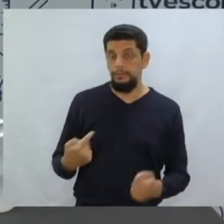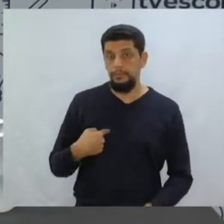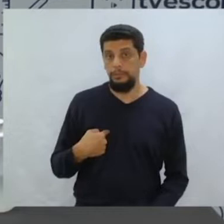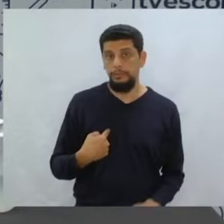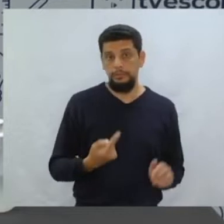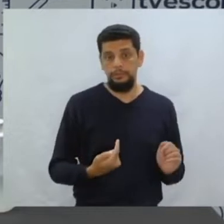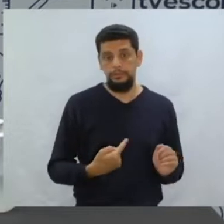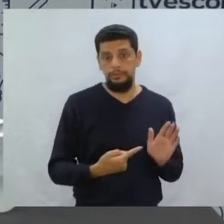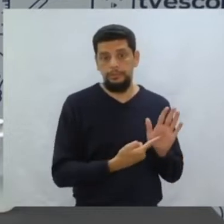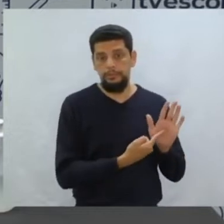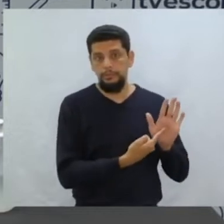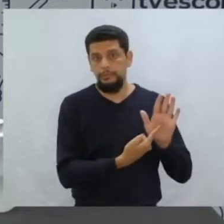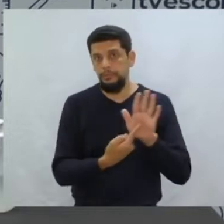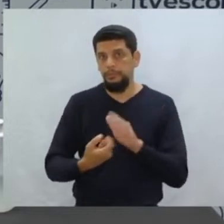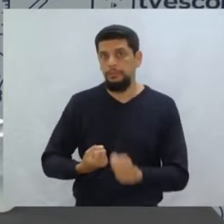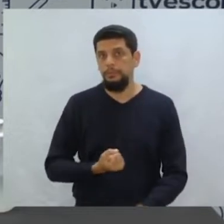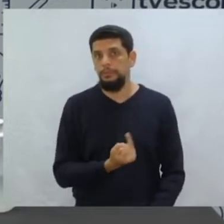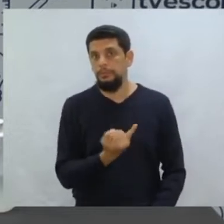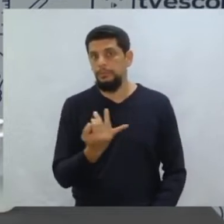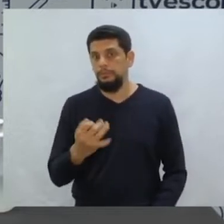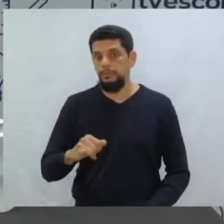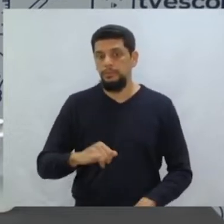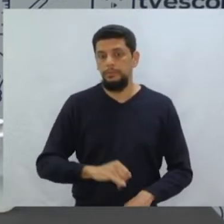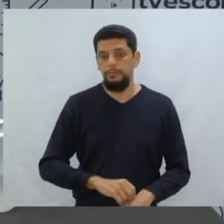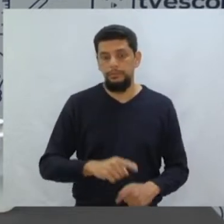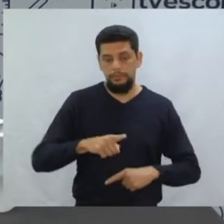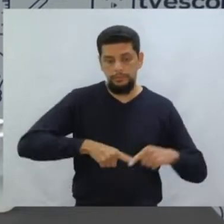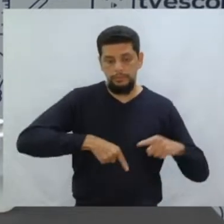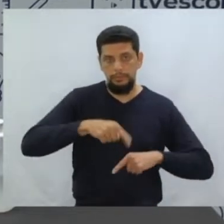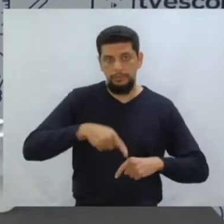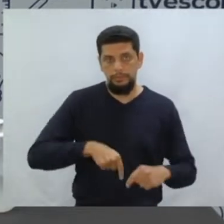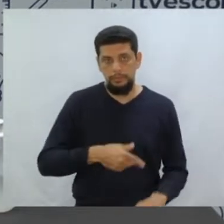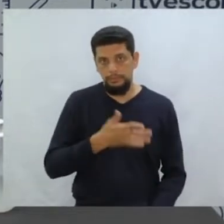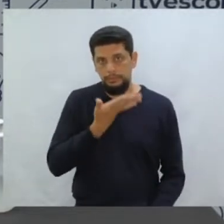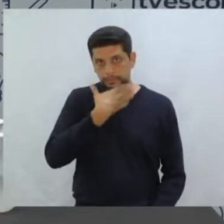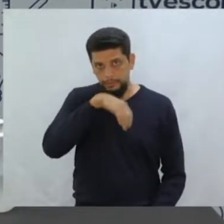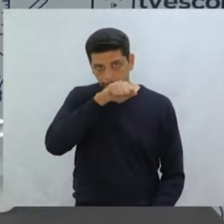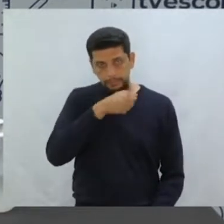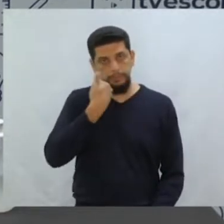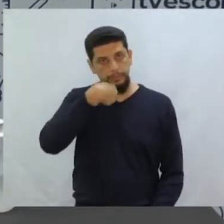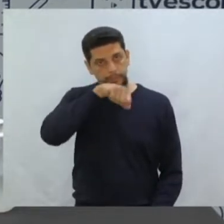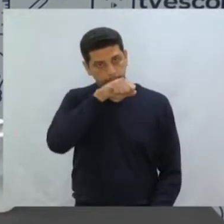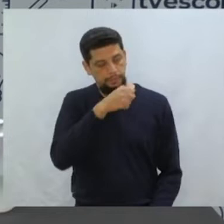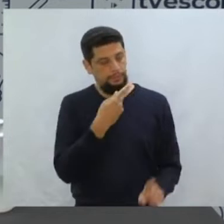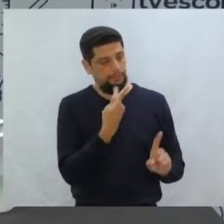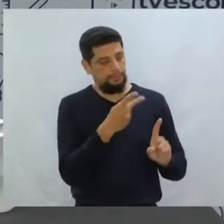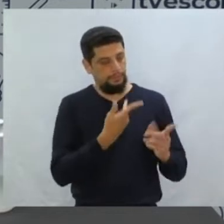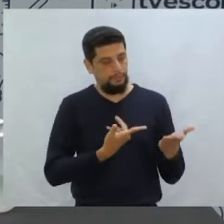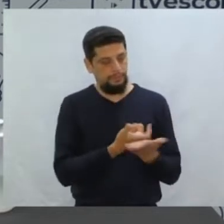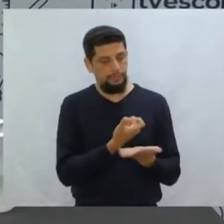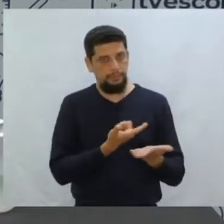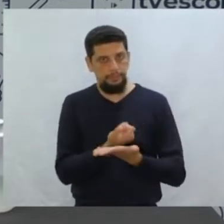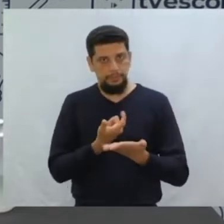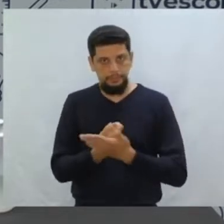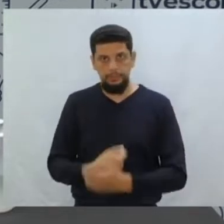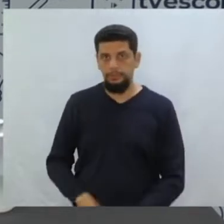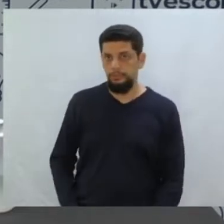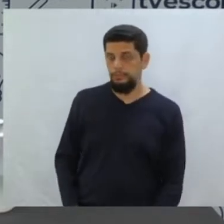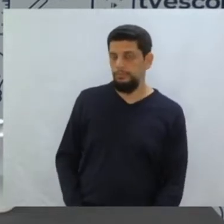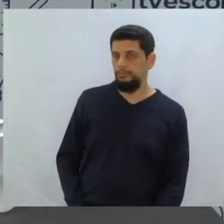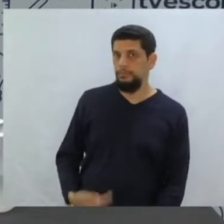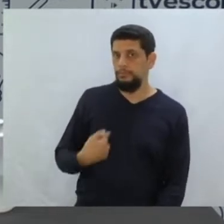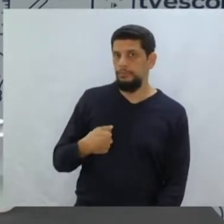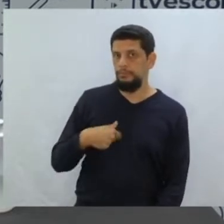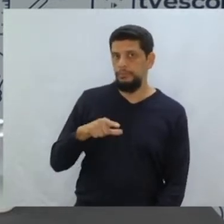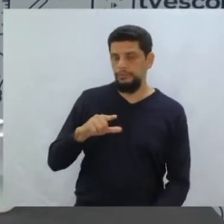que nós vamos resolver, eu trouxe aqui para vocês algum desses produtos que eles compraram. Então, assim, eu tenho aqui